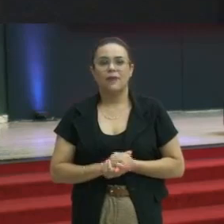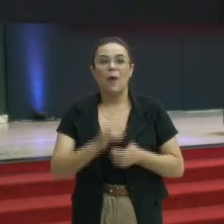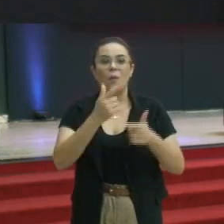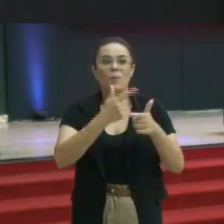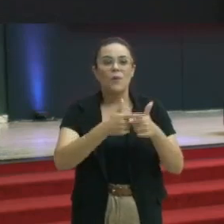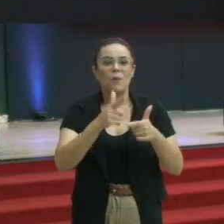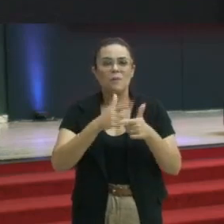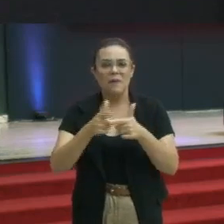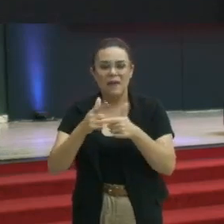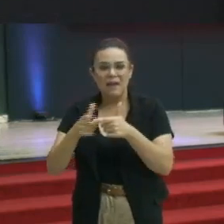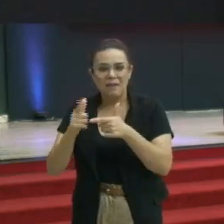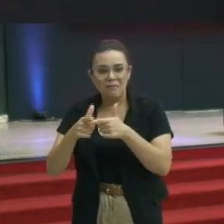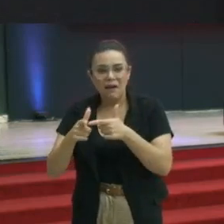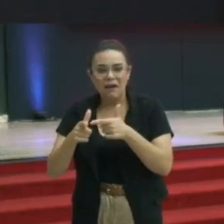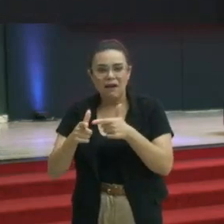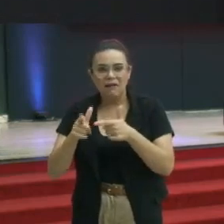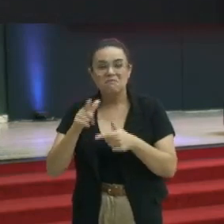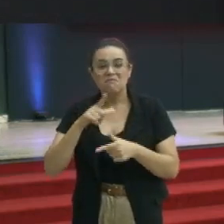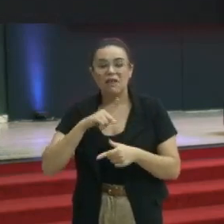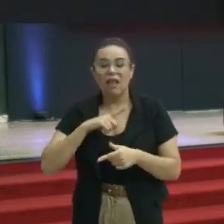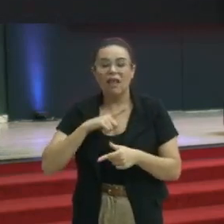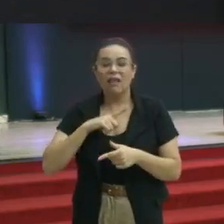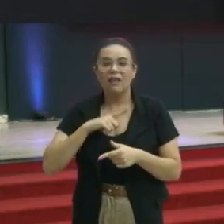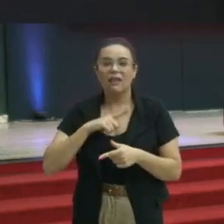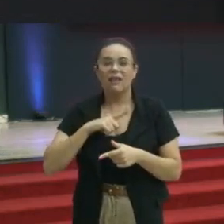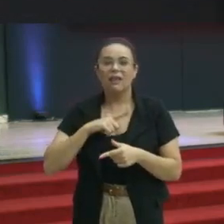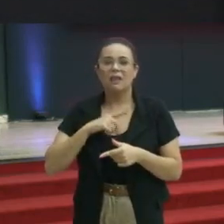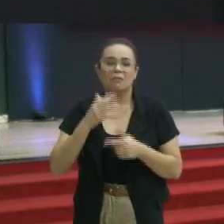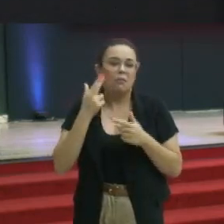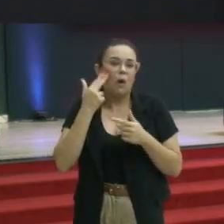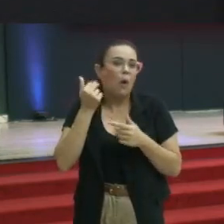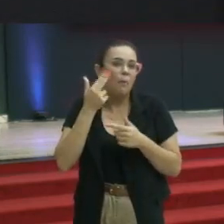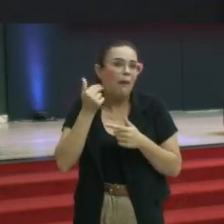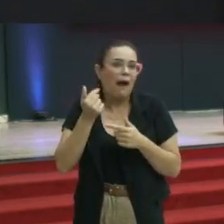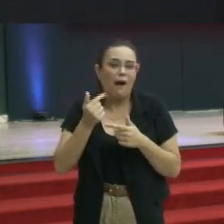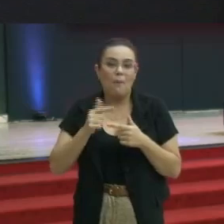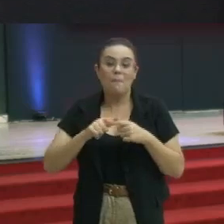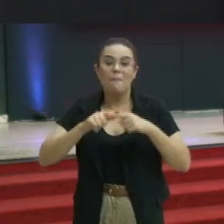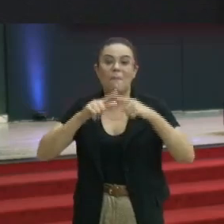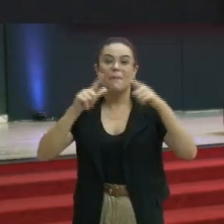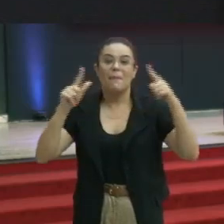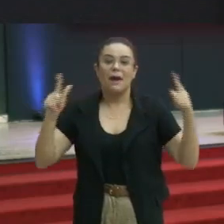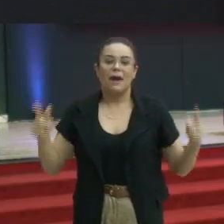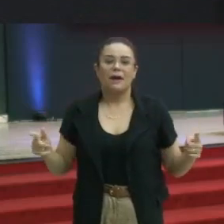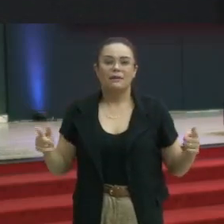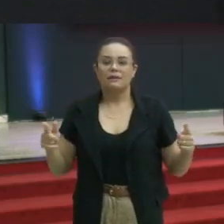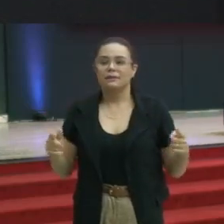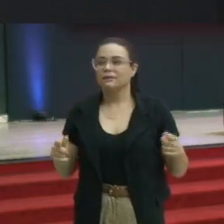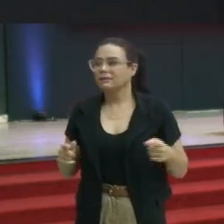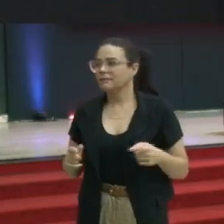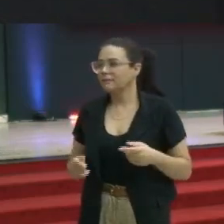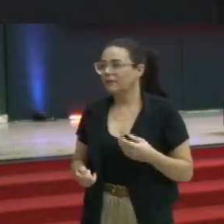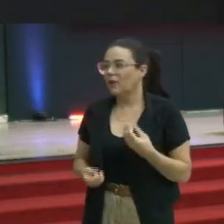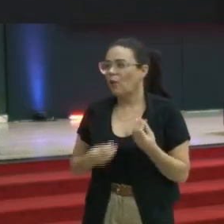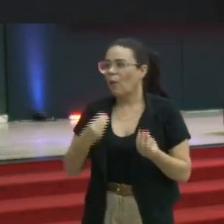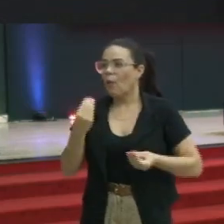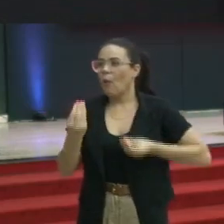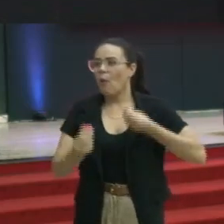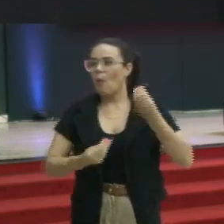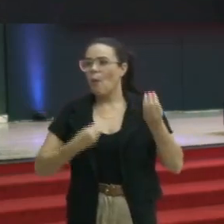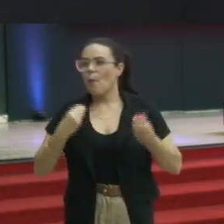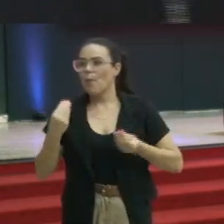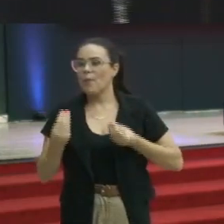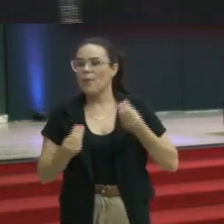a forma como lidamos com os nossos problemas. Aqui está o